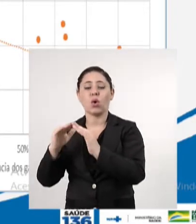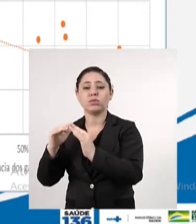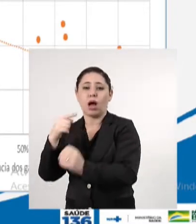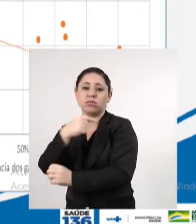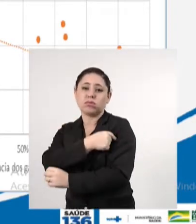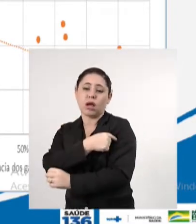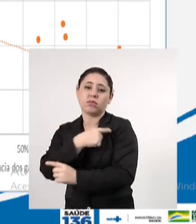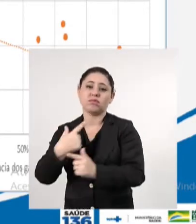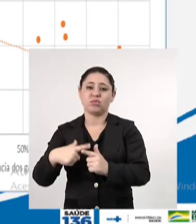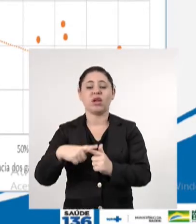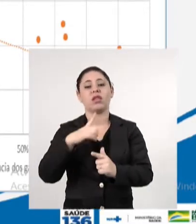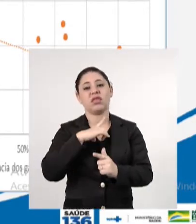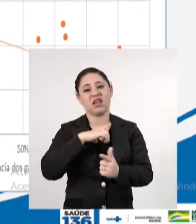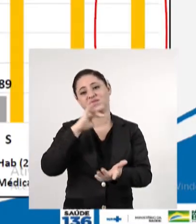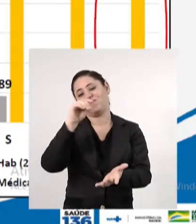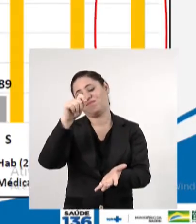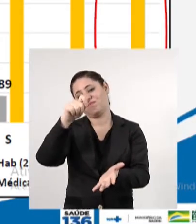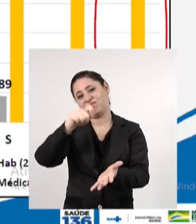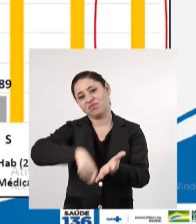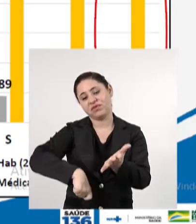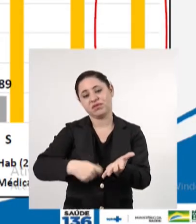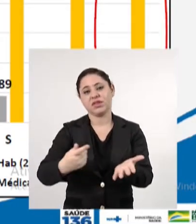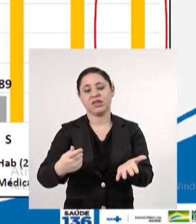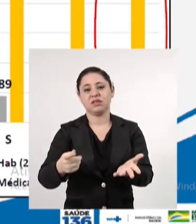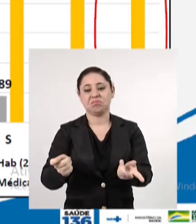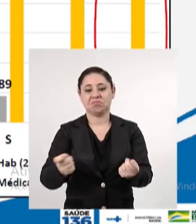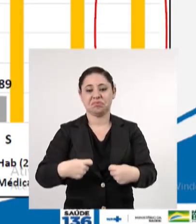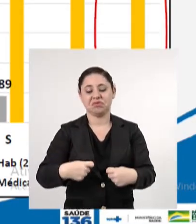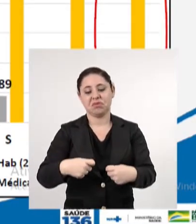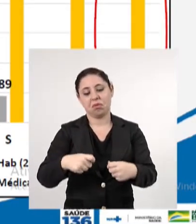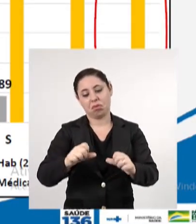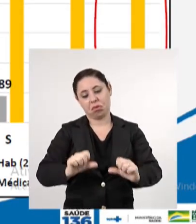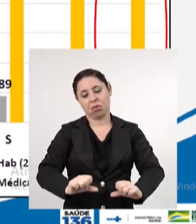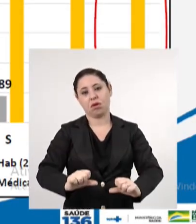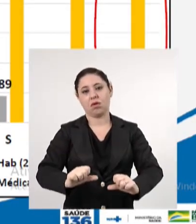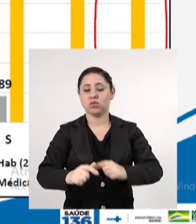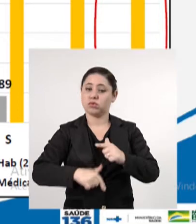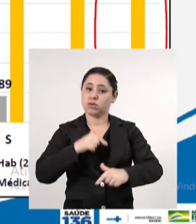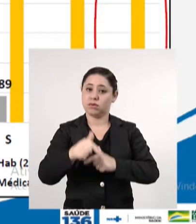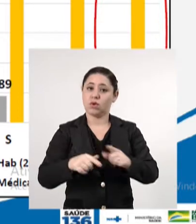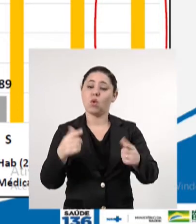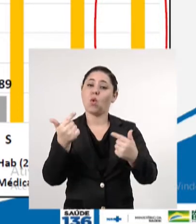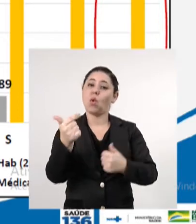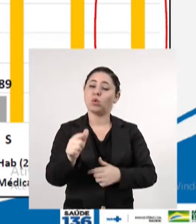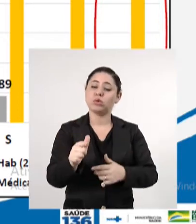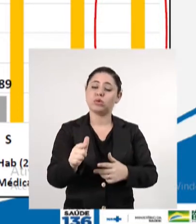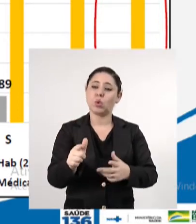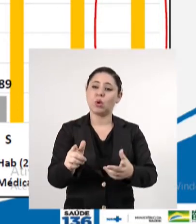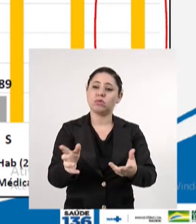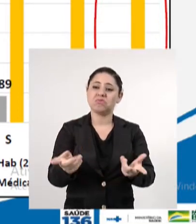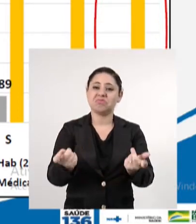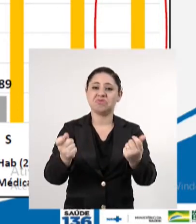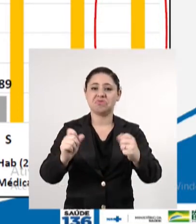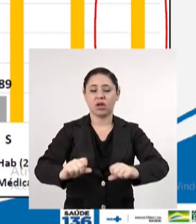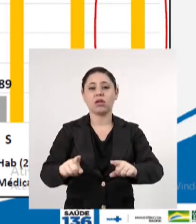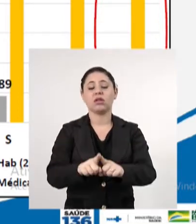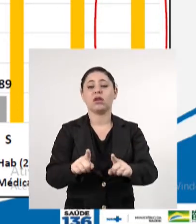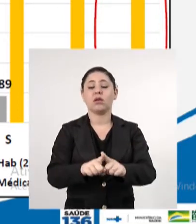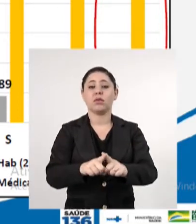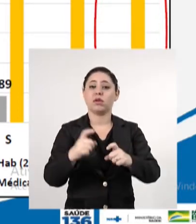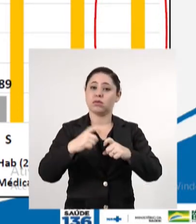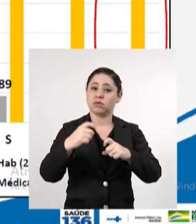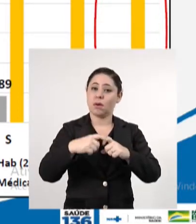porque a gente tem uma baixa efetividade dos serviços. Outro exemplo dessa baixa efetividade é a questão das consultas médicas